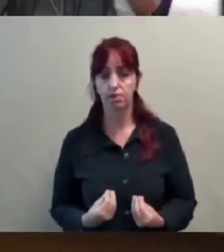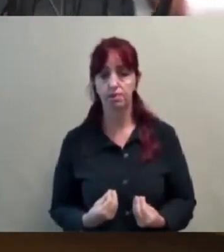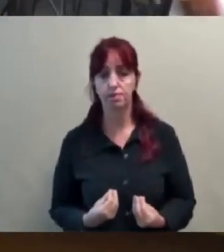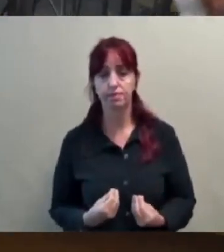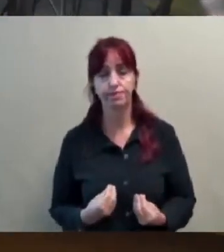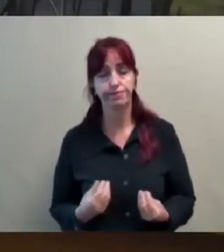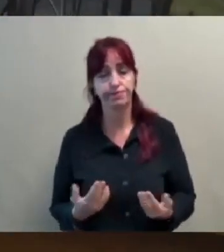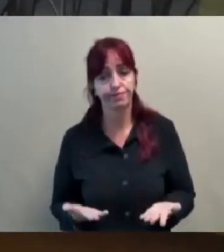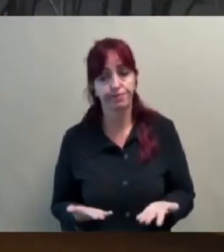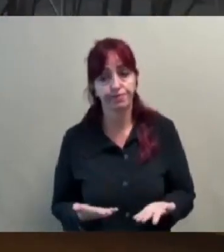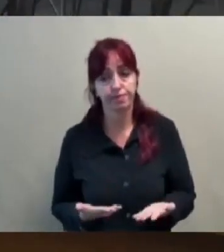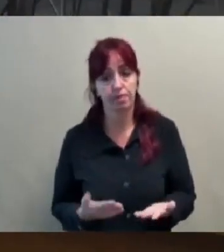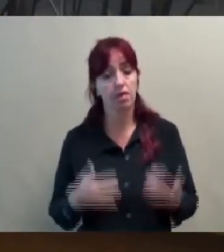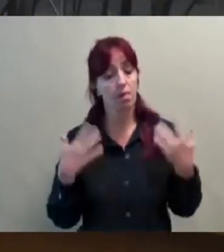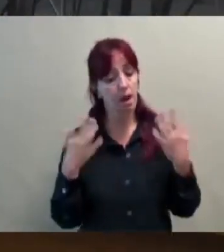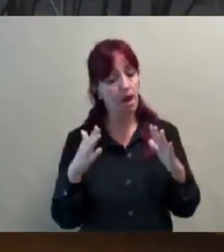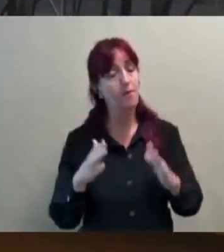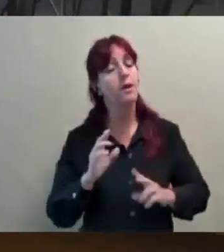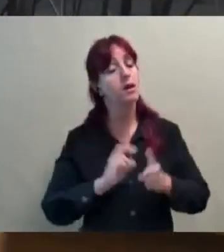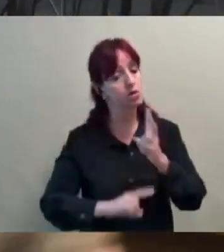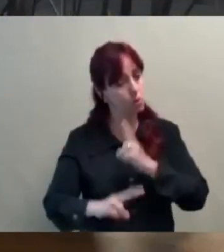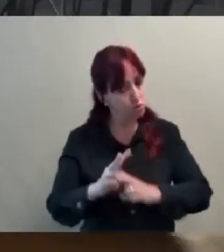é, parabéns,